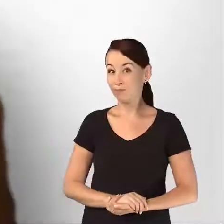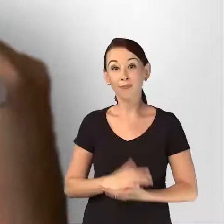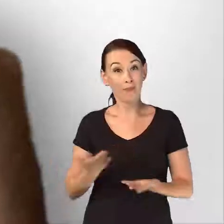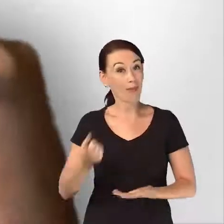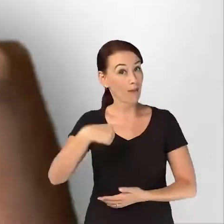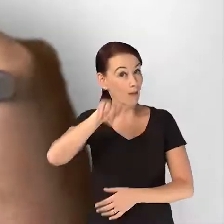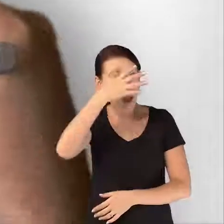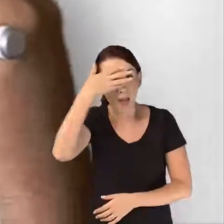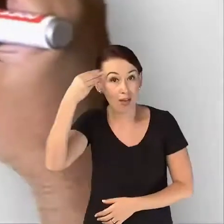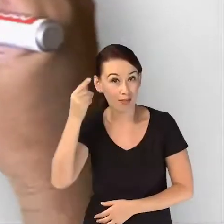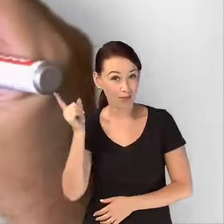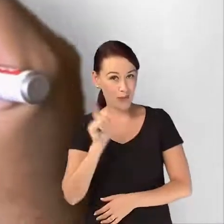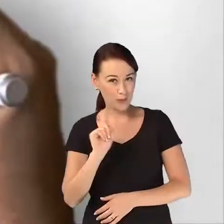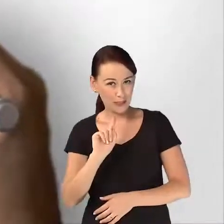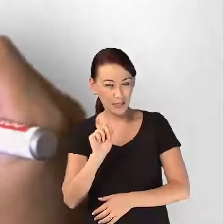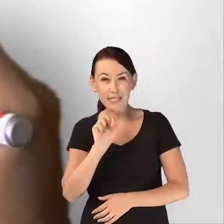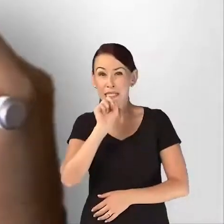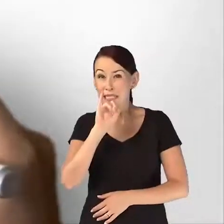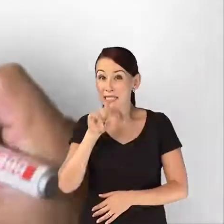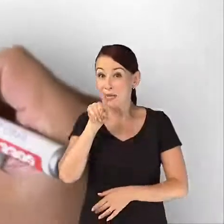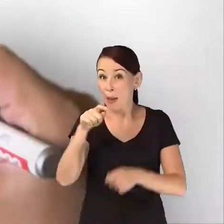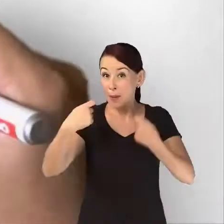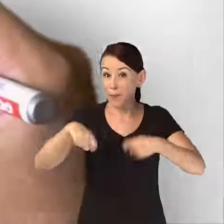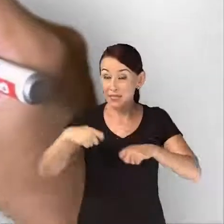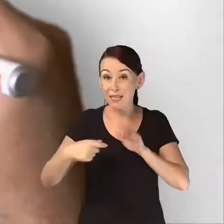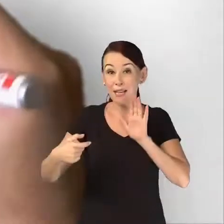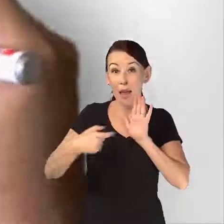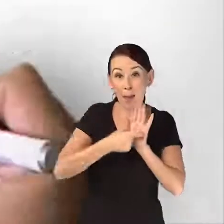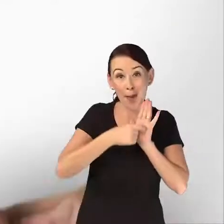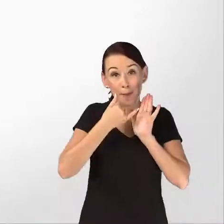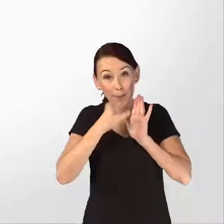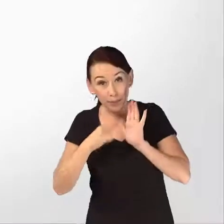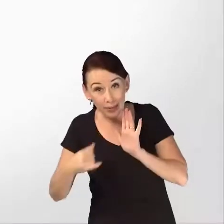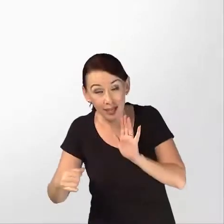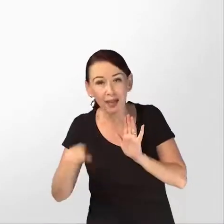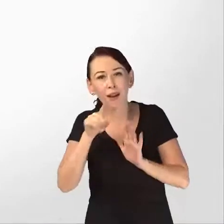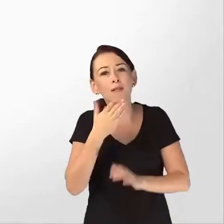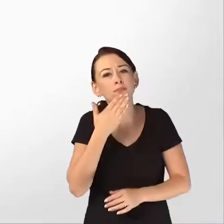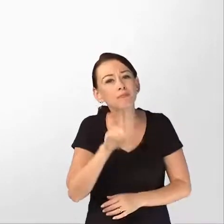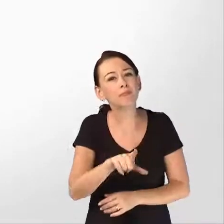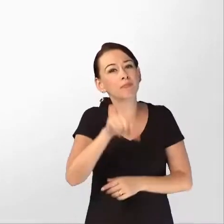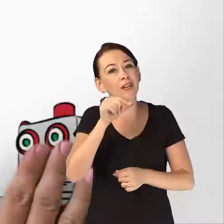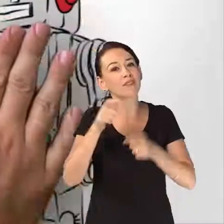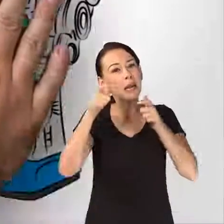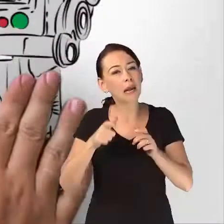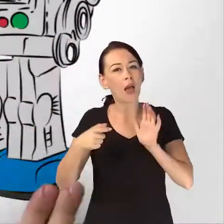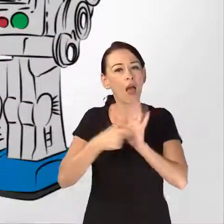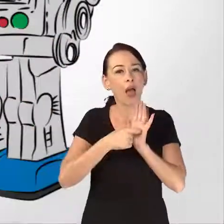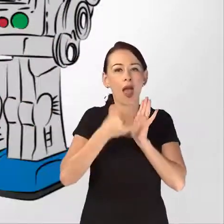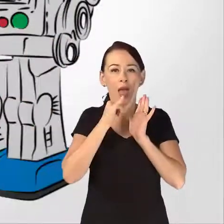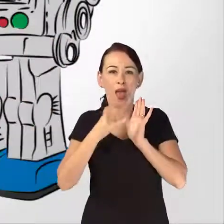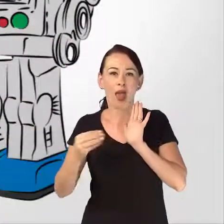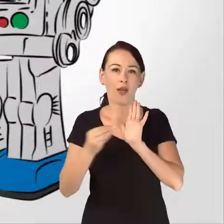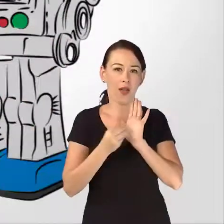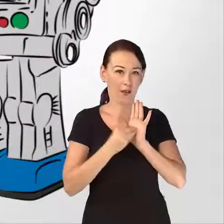É bom lembrar, se realmente precisar de pilhas e baterias, prefira as recarregáveis.